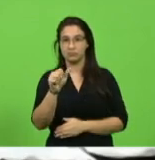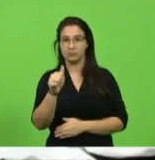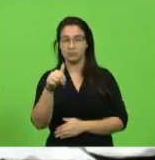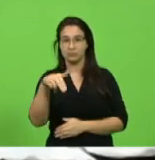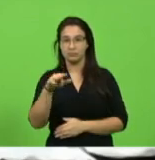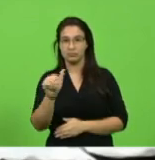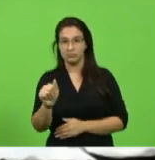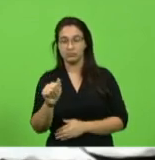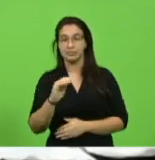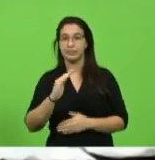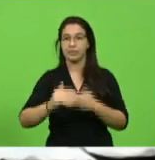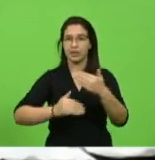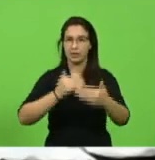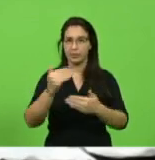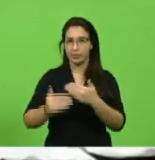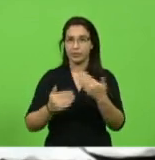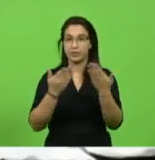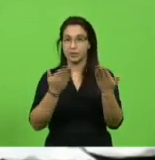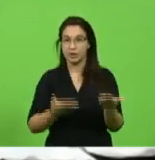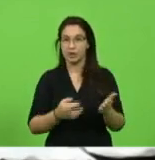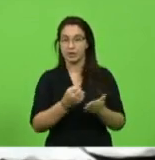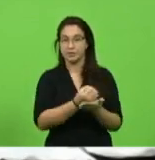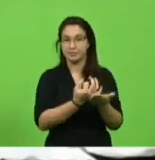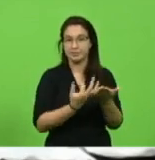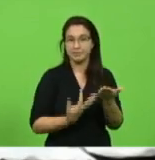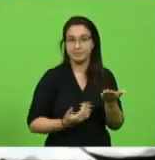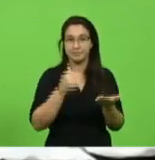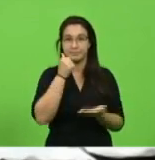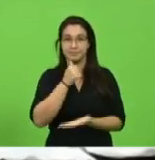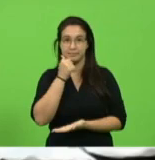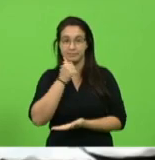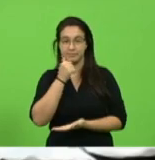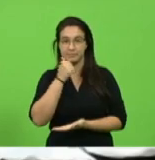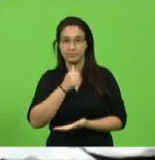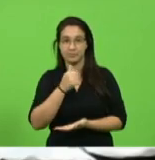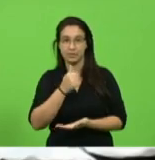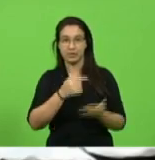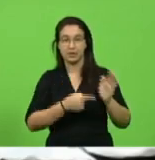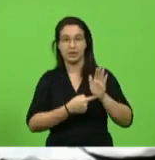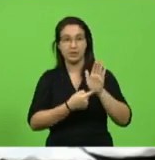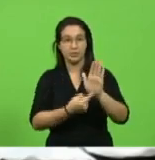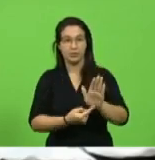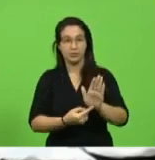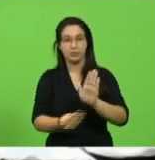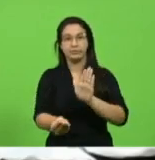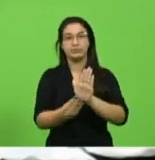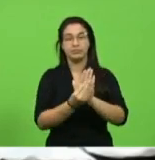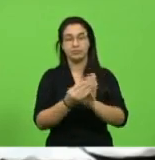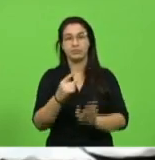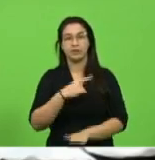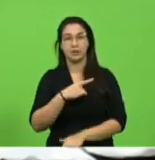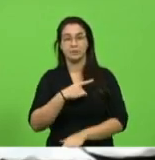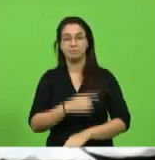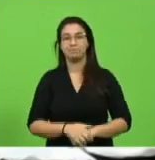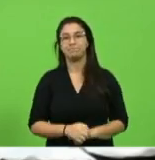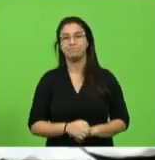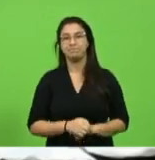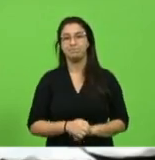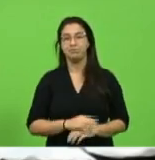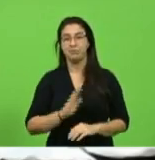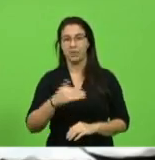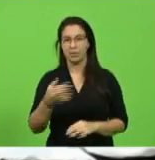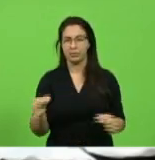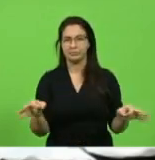subsequente, a excelentíssima senhora relatora apresentou o relatório do parecer que foi publicado. Uma vez concluídas